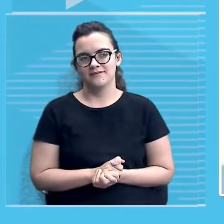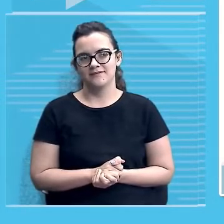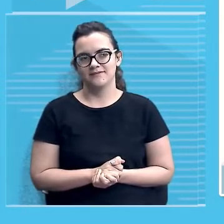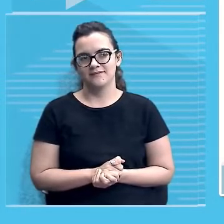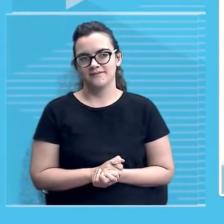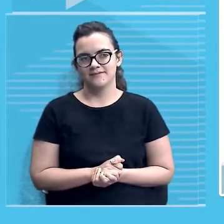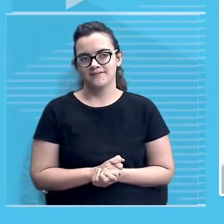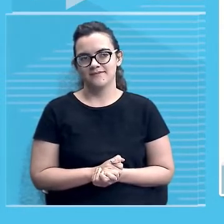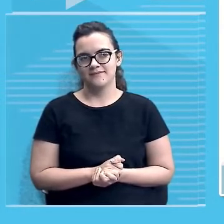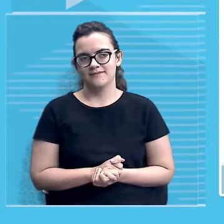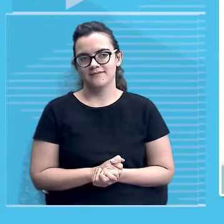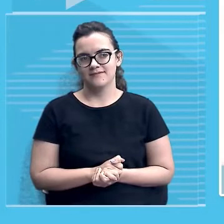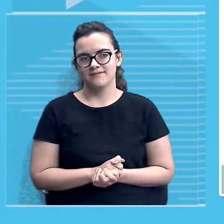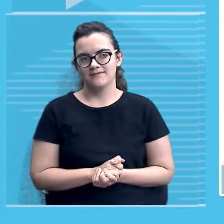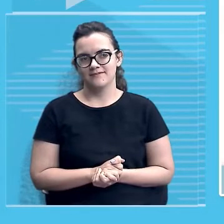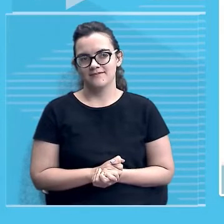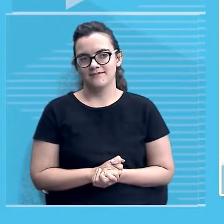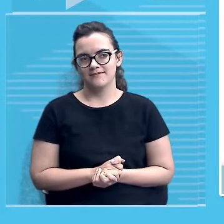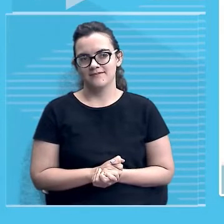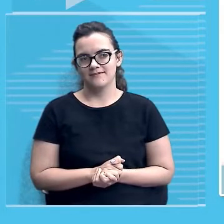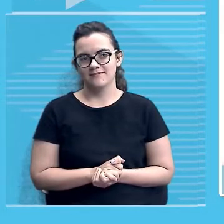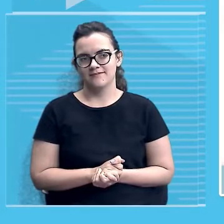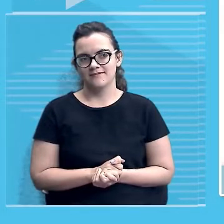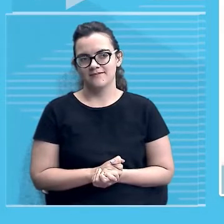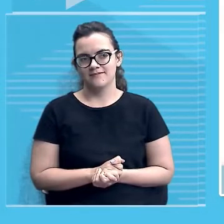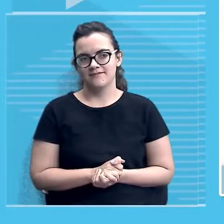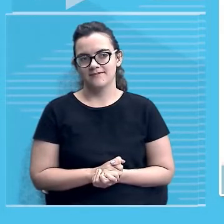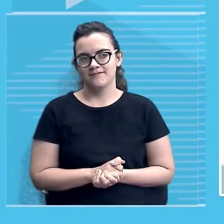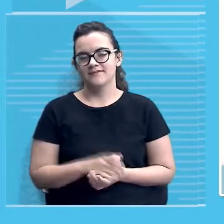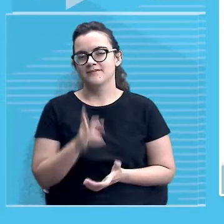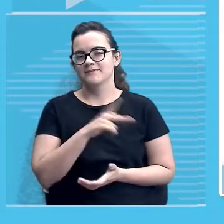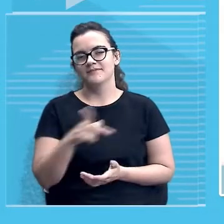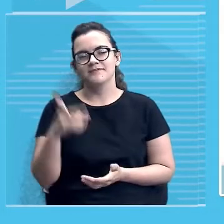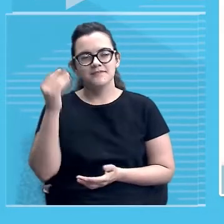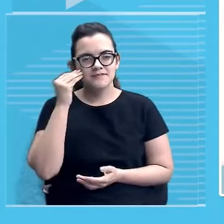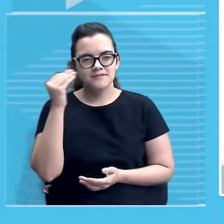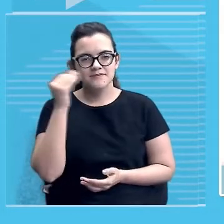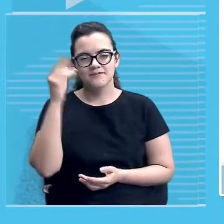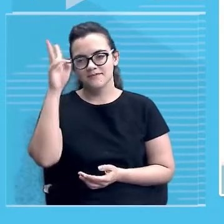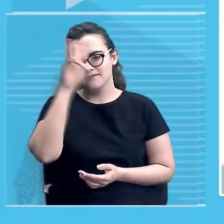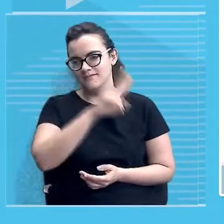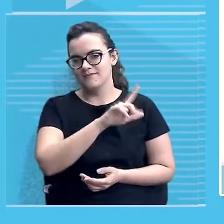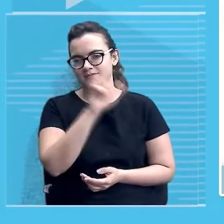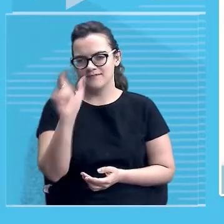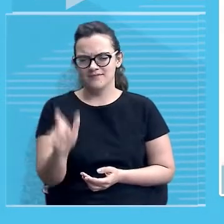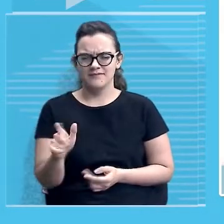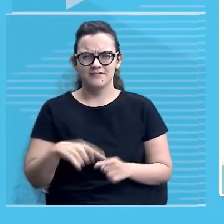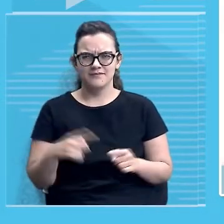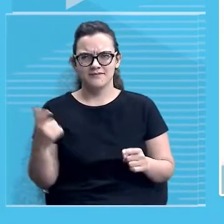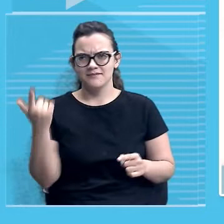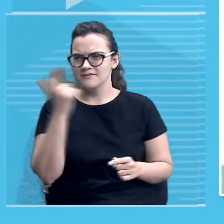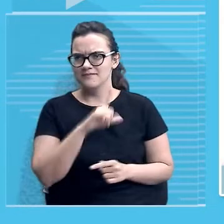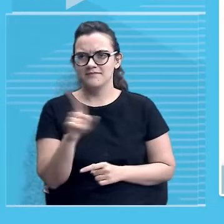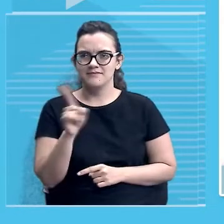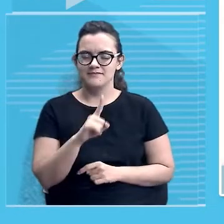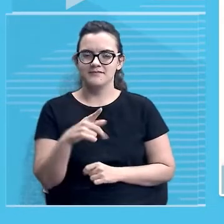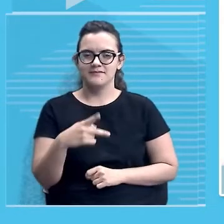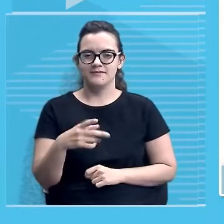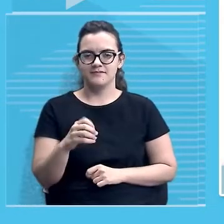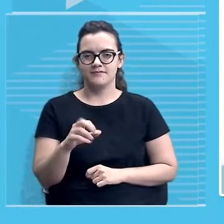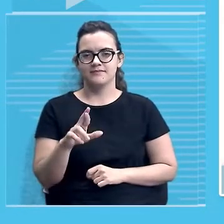Porção, pode ser, mas não é. Eu queria falar o valor, o nomezinho correto. Mas vamos considerar aqui porção,